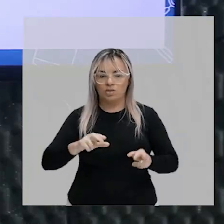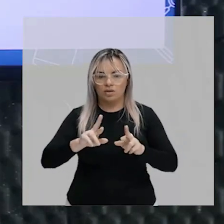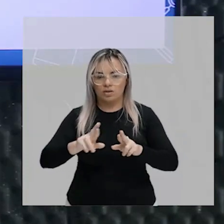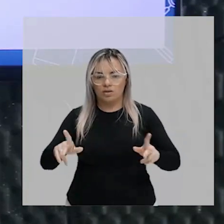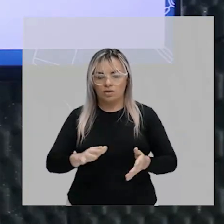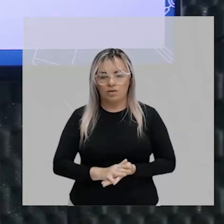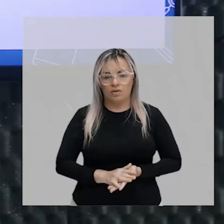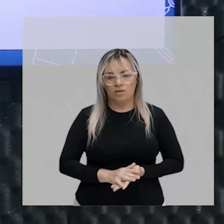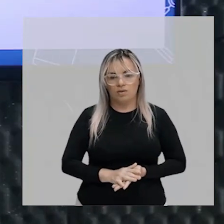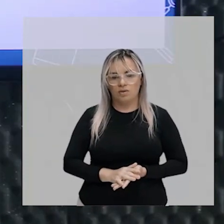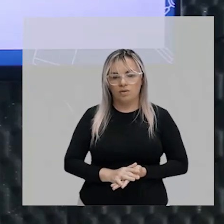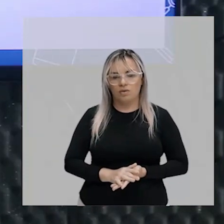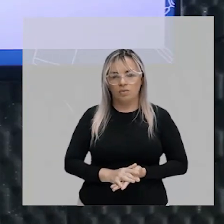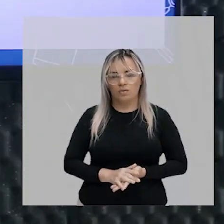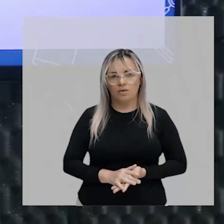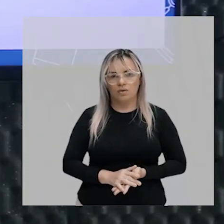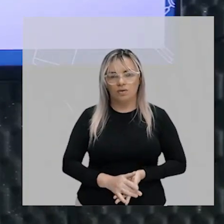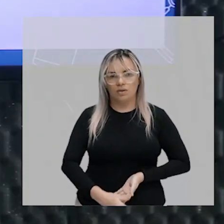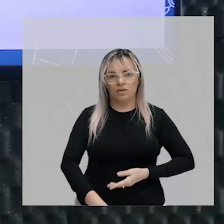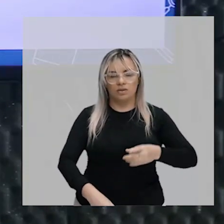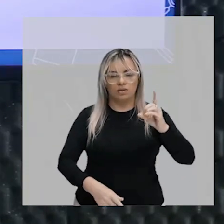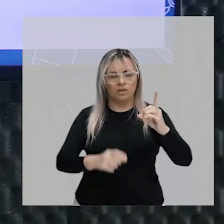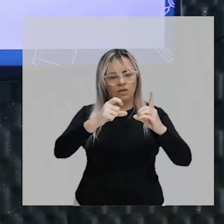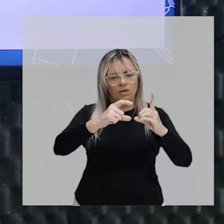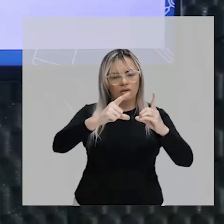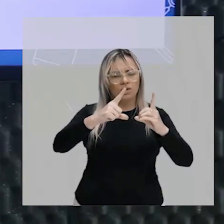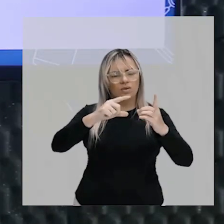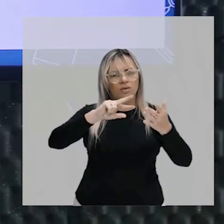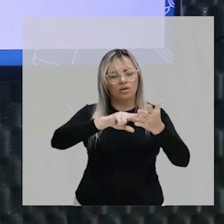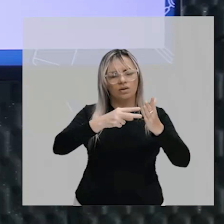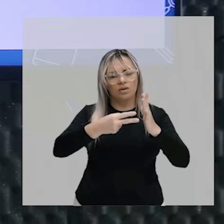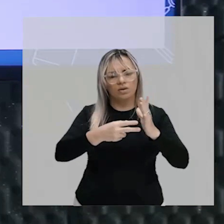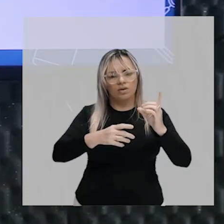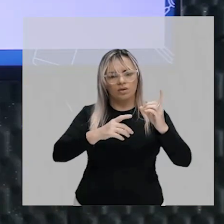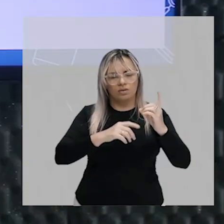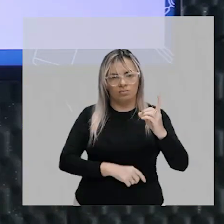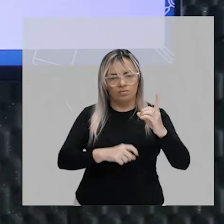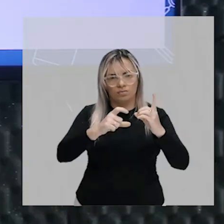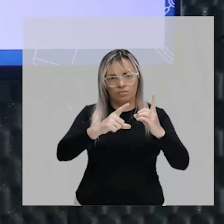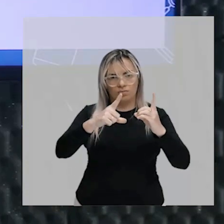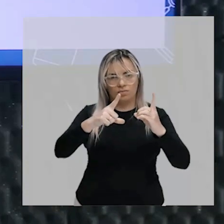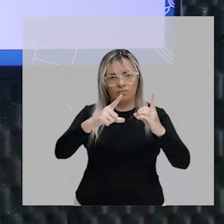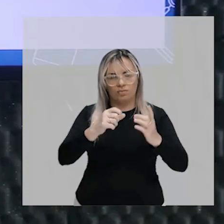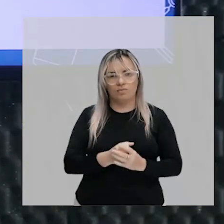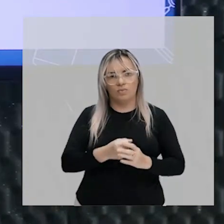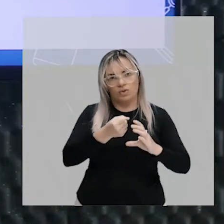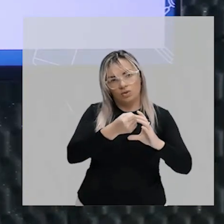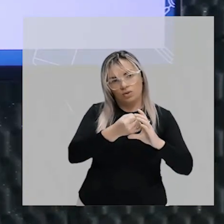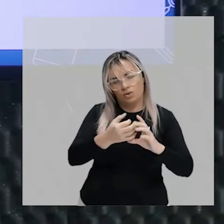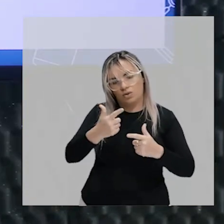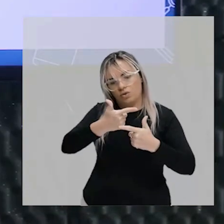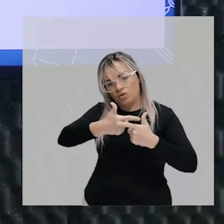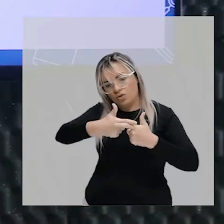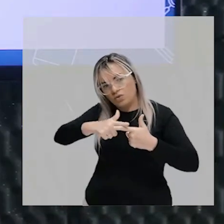letra B eu tenho D6 mas o que quer dizer esse D e CD é conjunto dos divisores